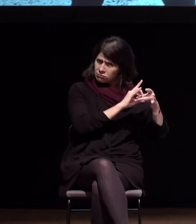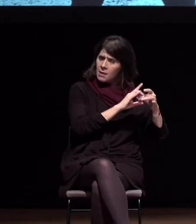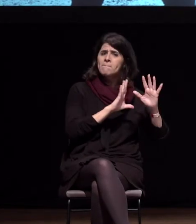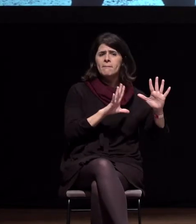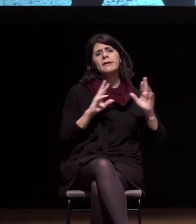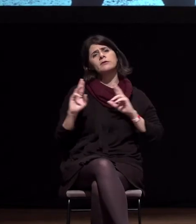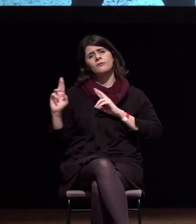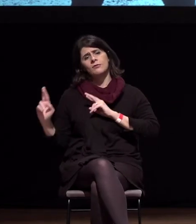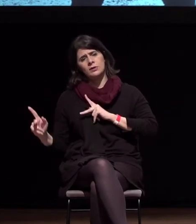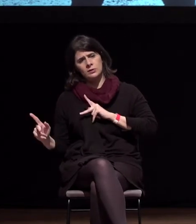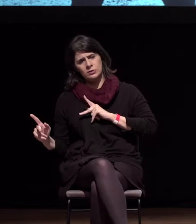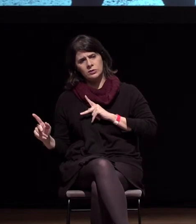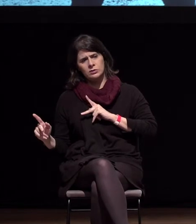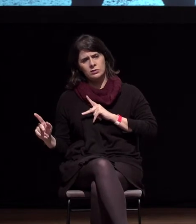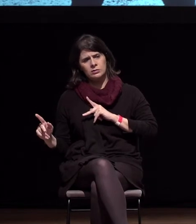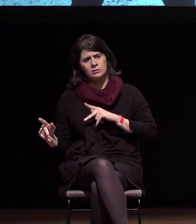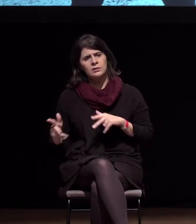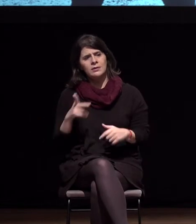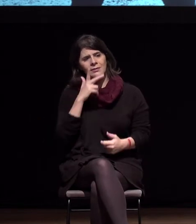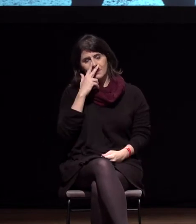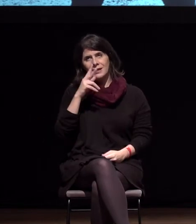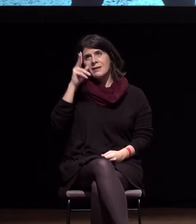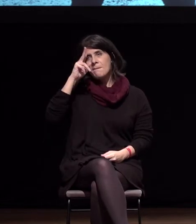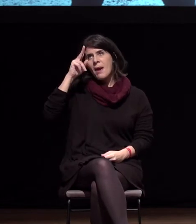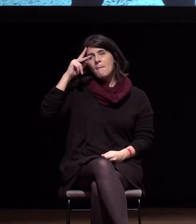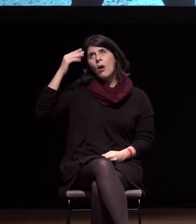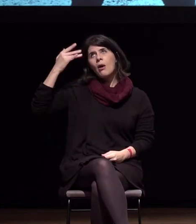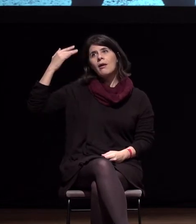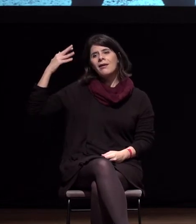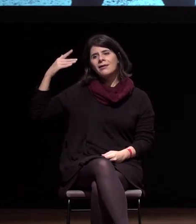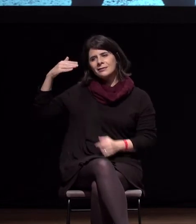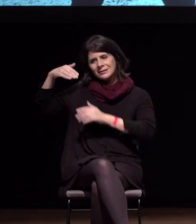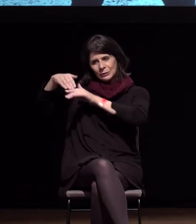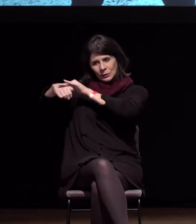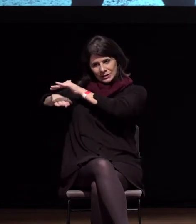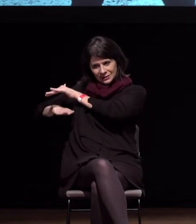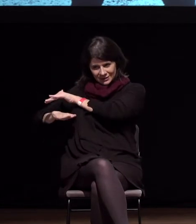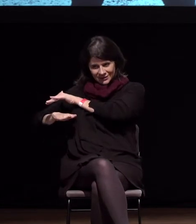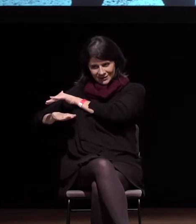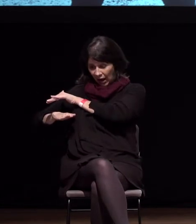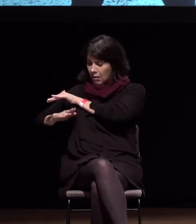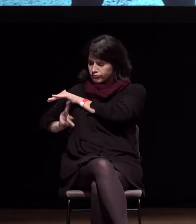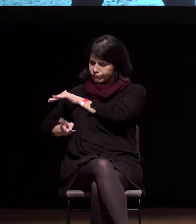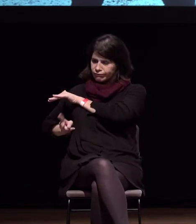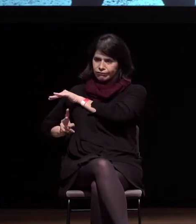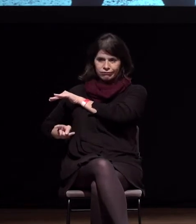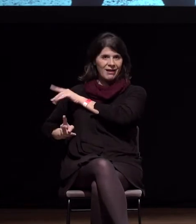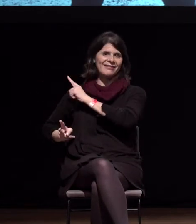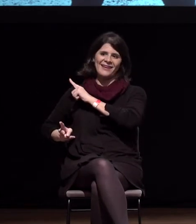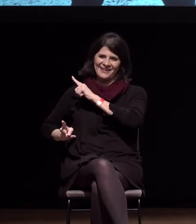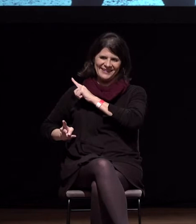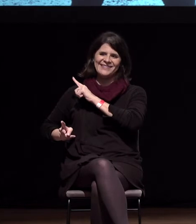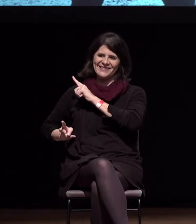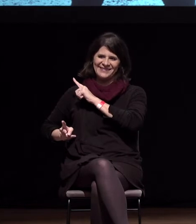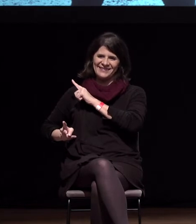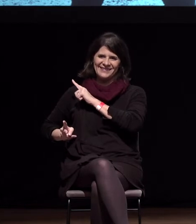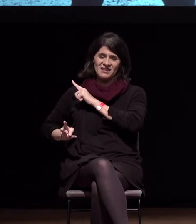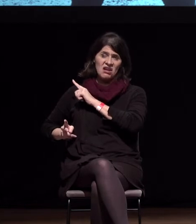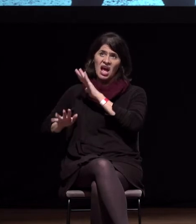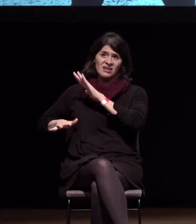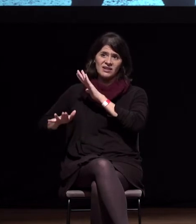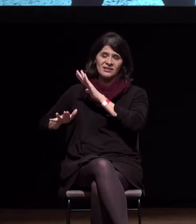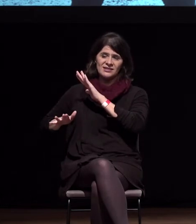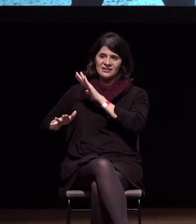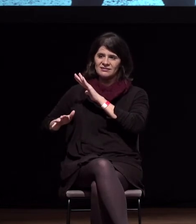Né? Essas memórias do subsolo, elas sempre existiram e elas vão continuar existindo, independente da gente ter ou não um lugar